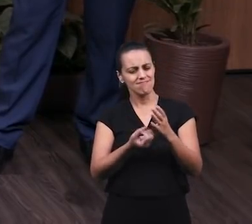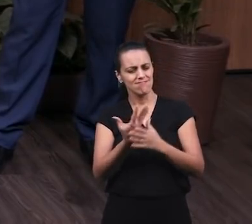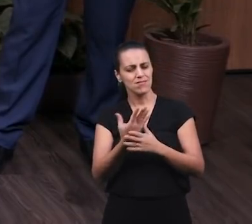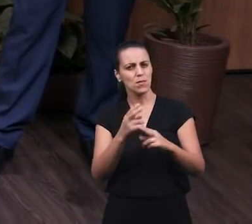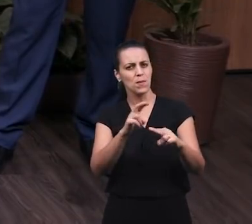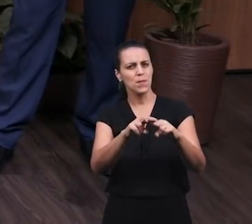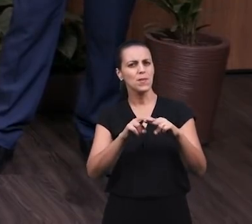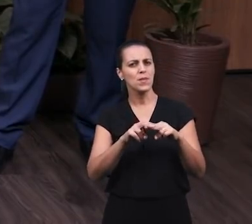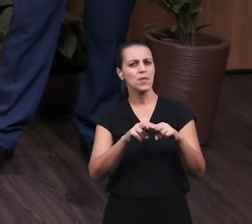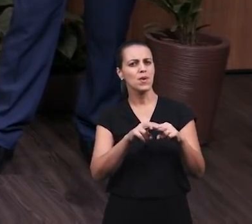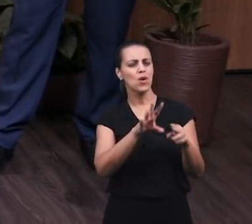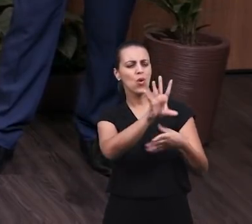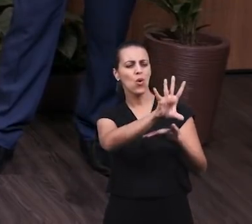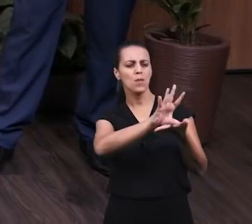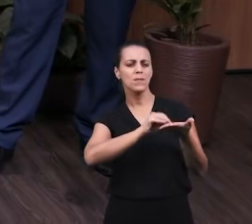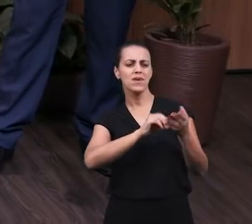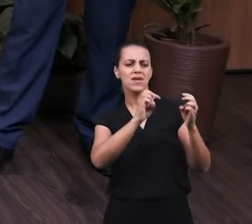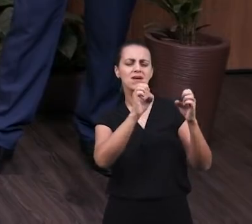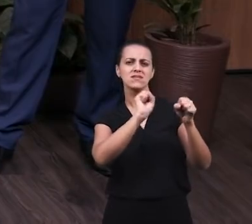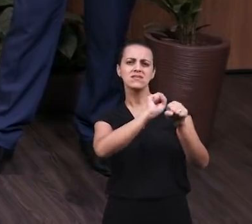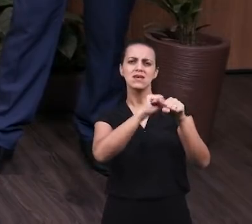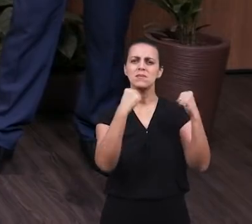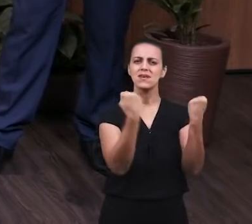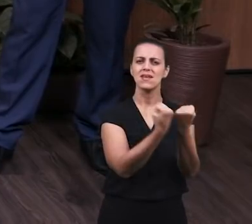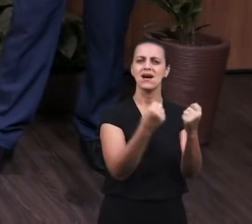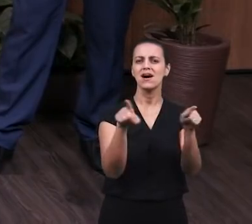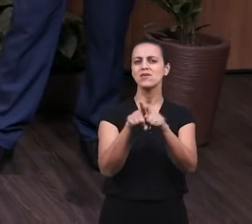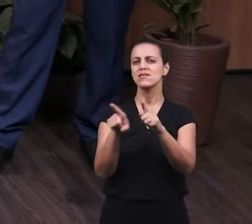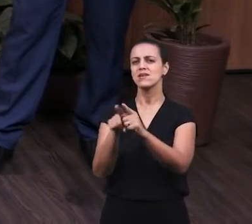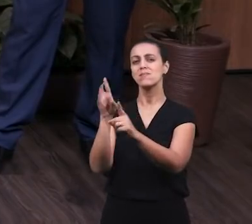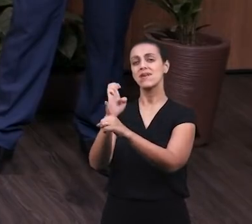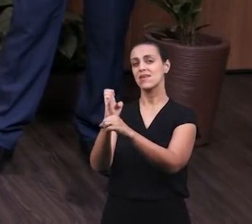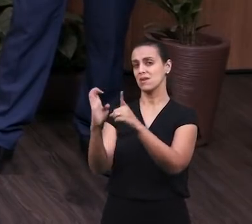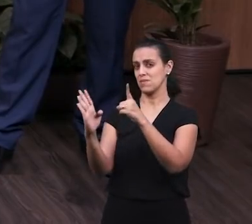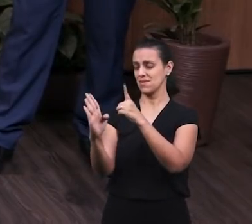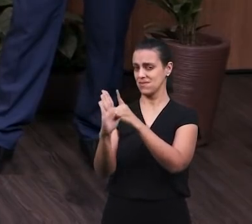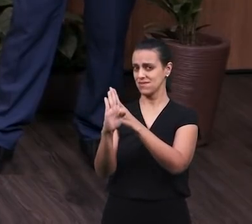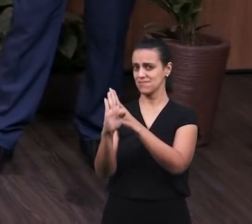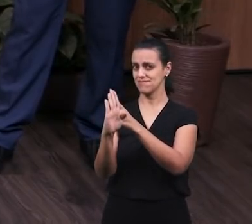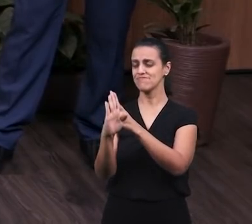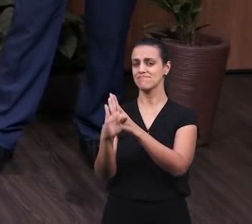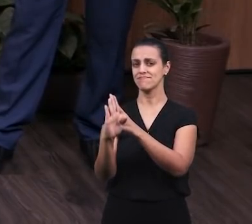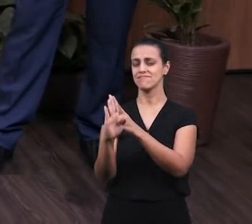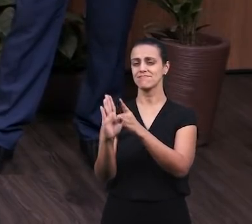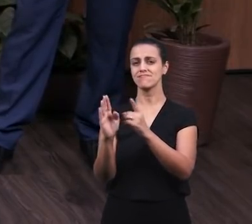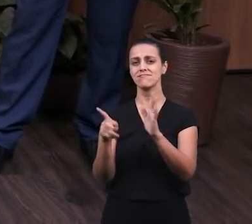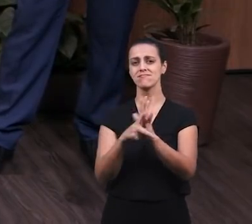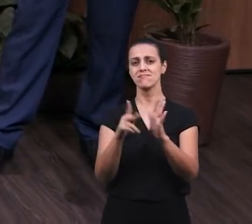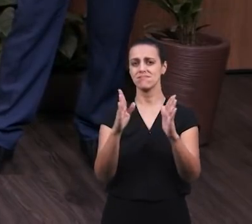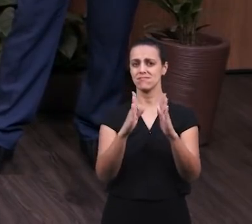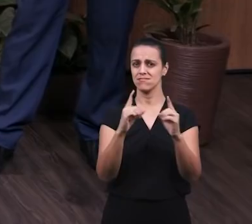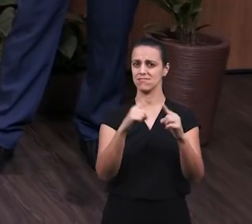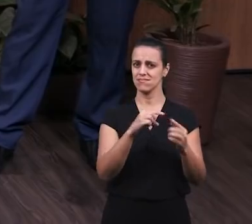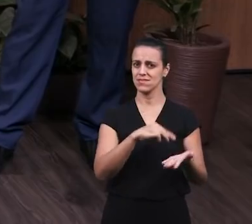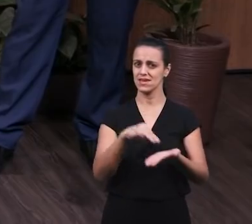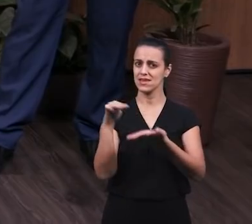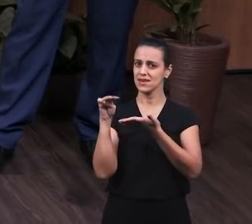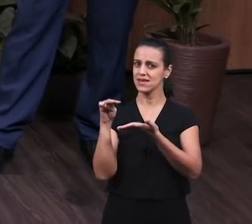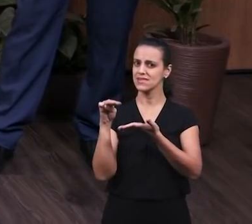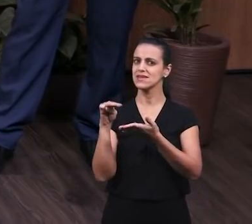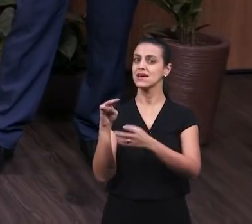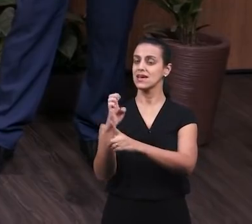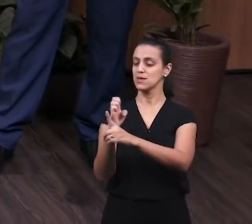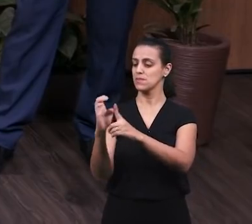seminários e da Escola Bíblica Dominical da Igreja Cristã Maranata. A Escola Bíblica